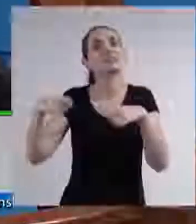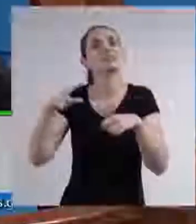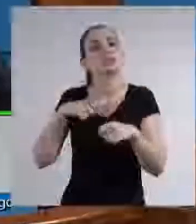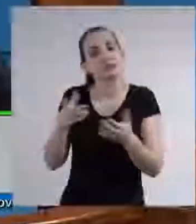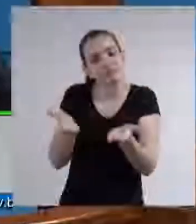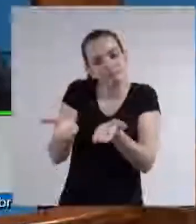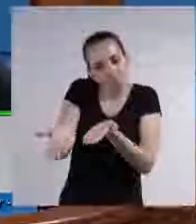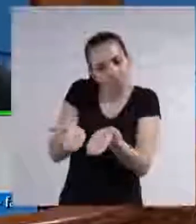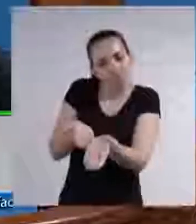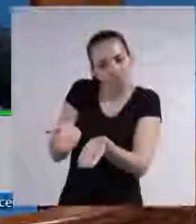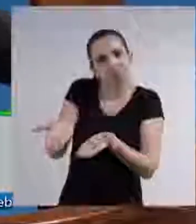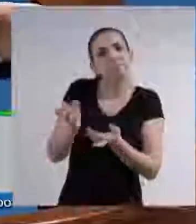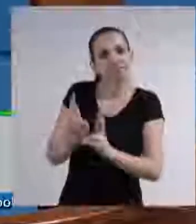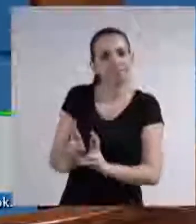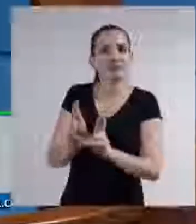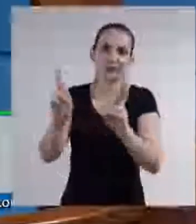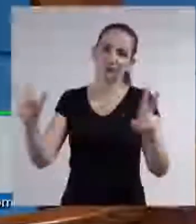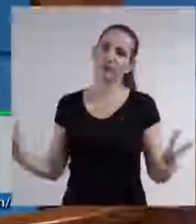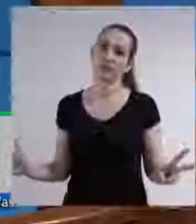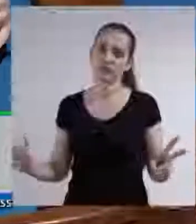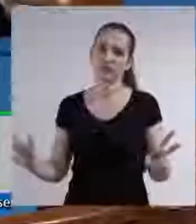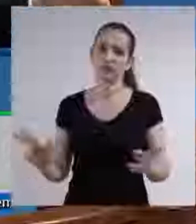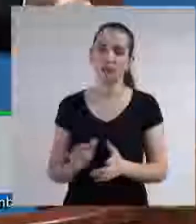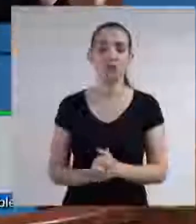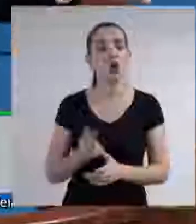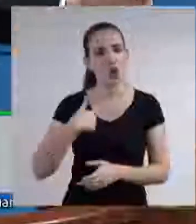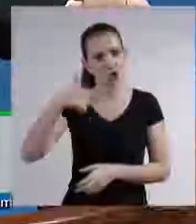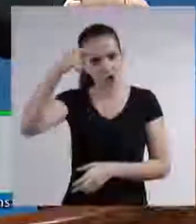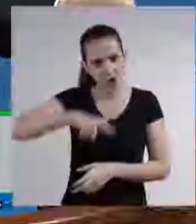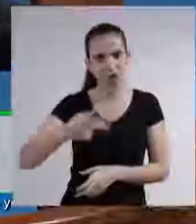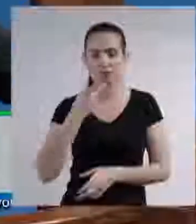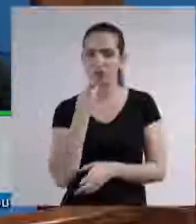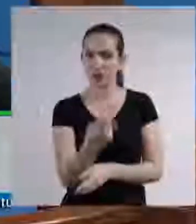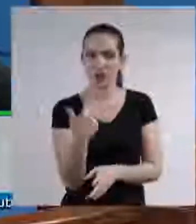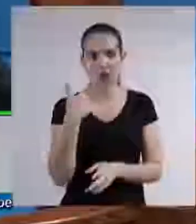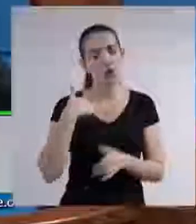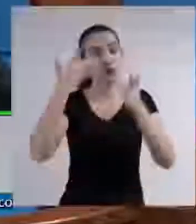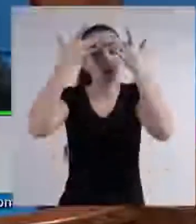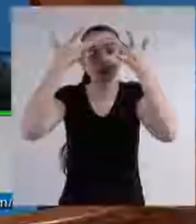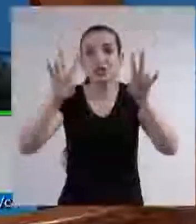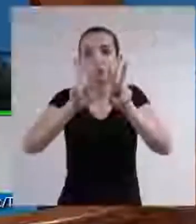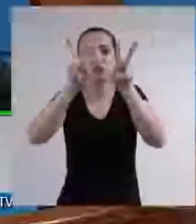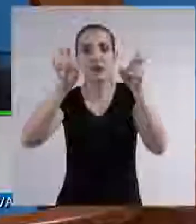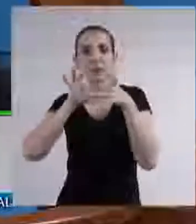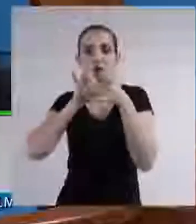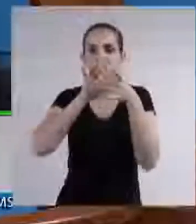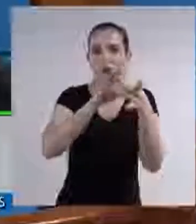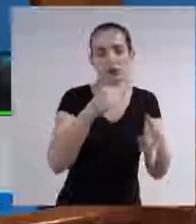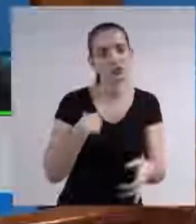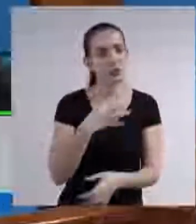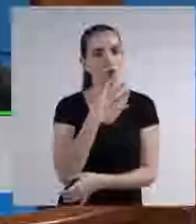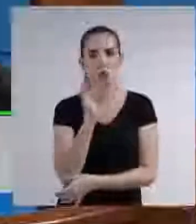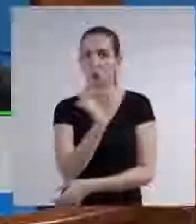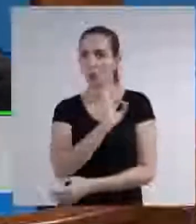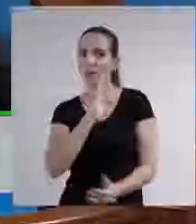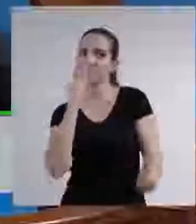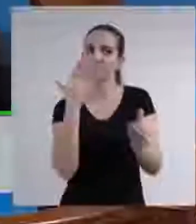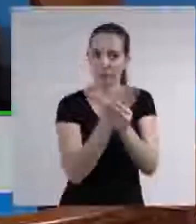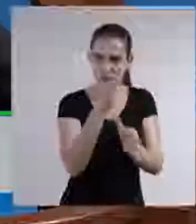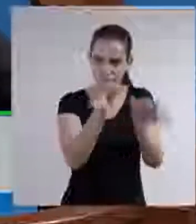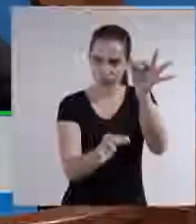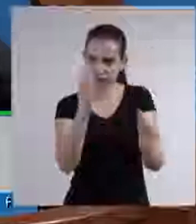diferente. Novamente eu digo, não vou entrar no mérito da questão, não conheço o